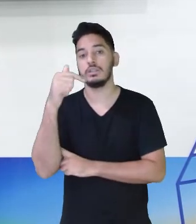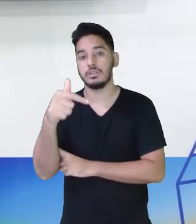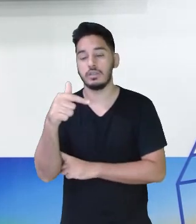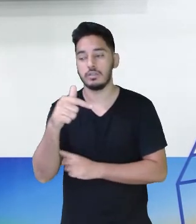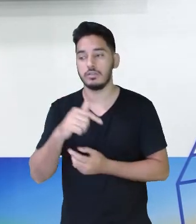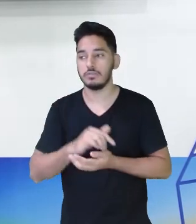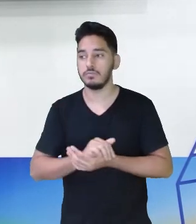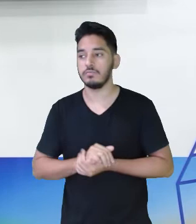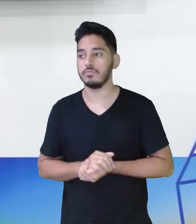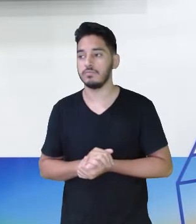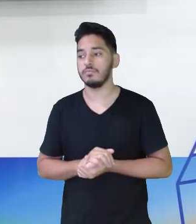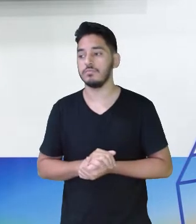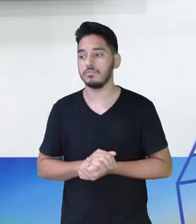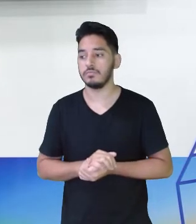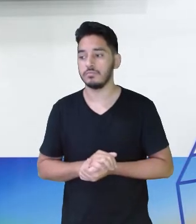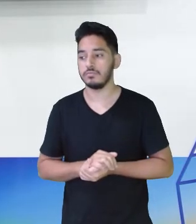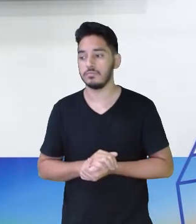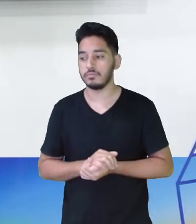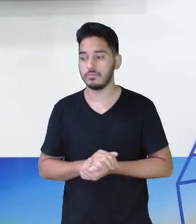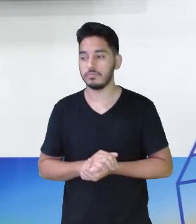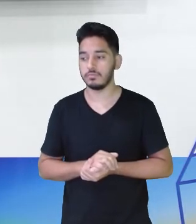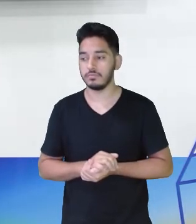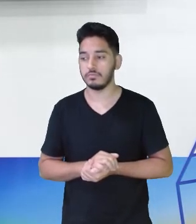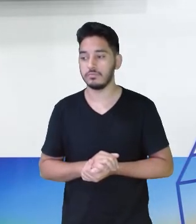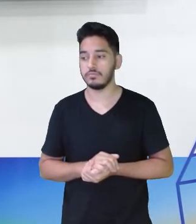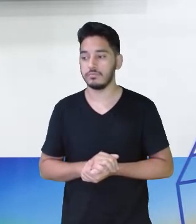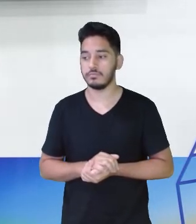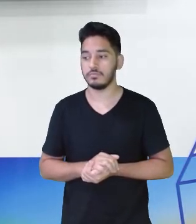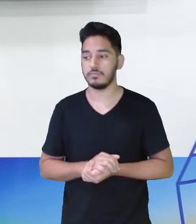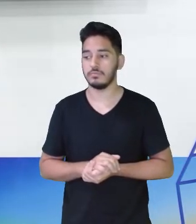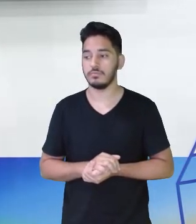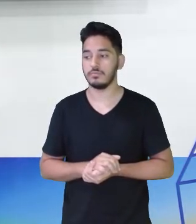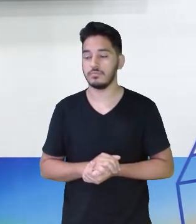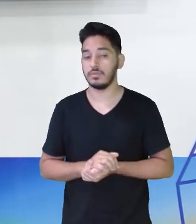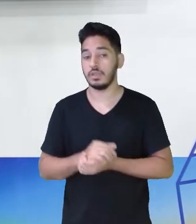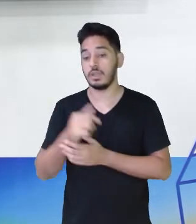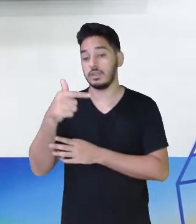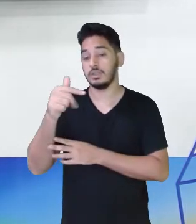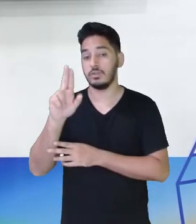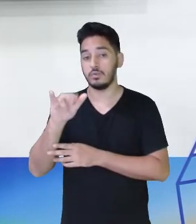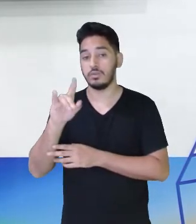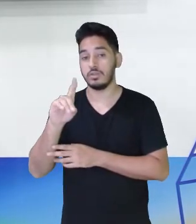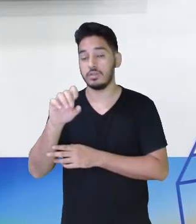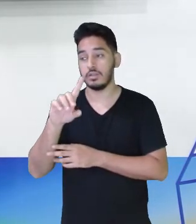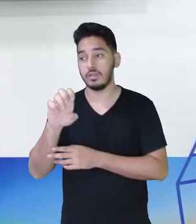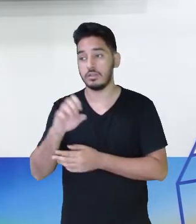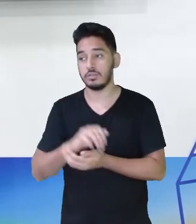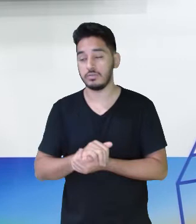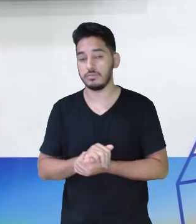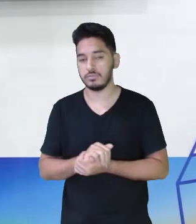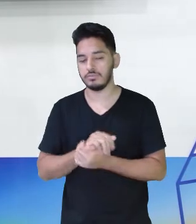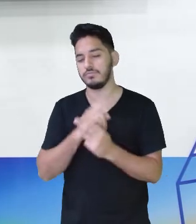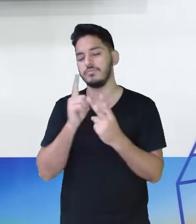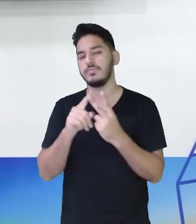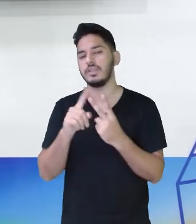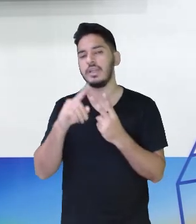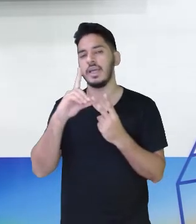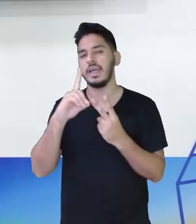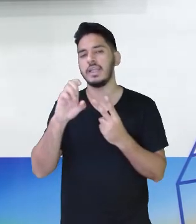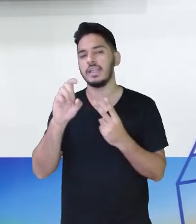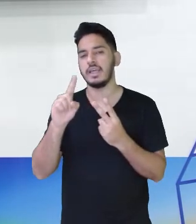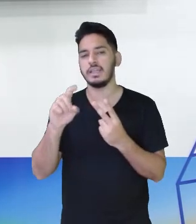unidades. Beleza? 2, 4, 6, 7. 7 unidades. Eu preciso de quantas